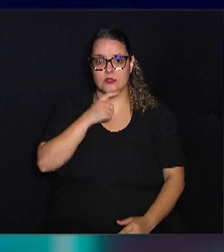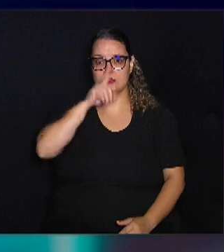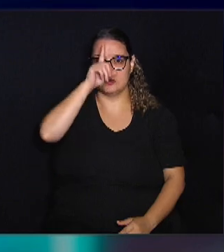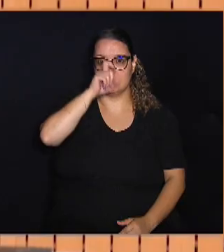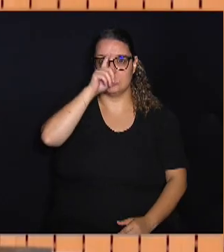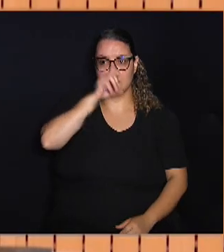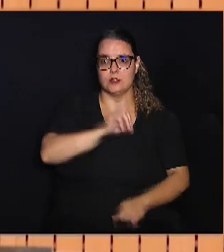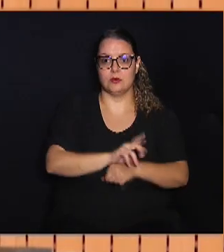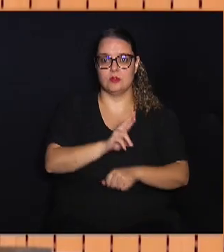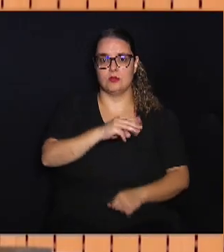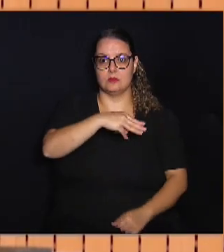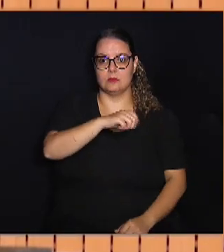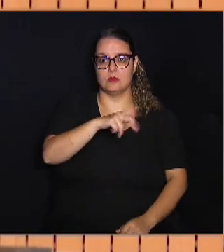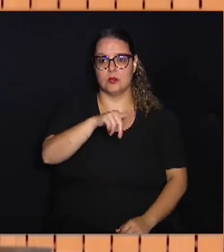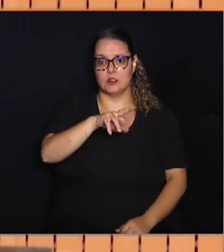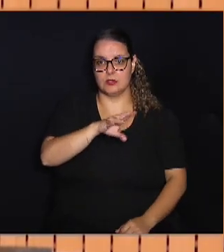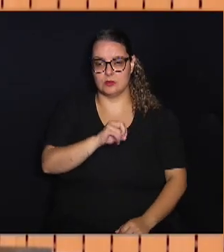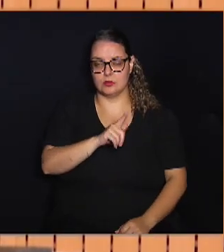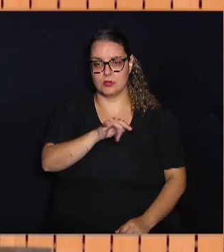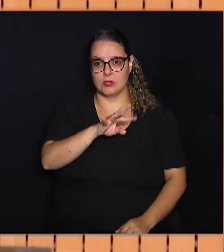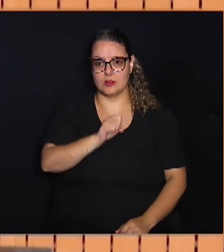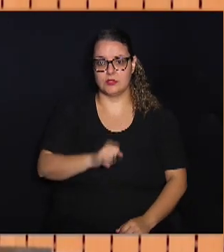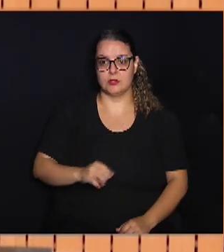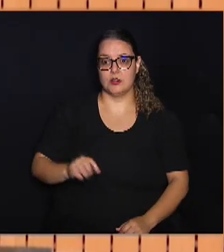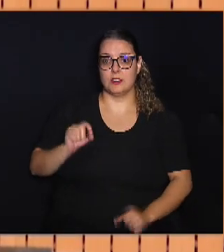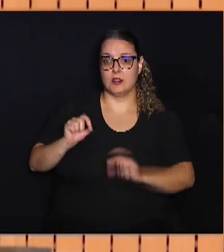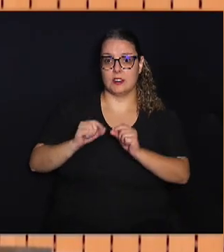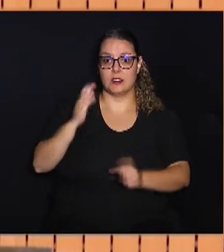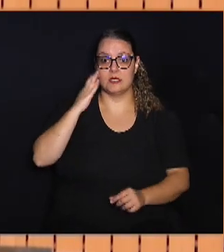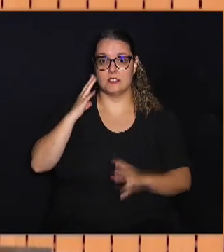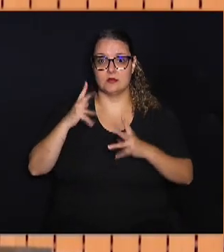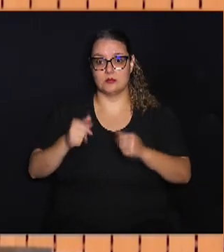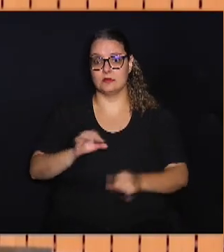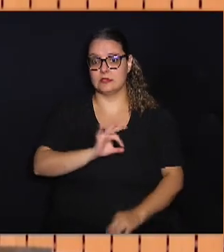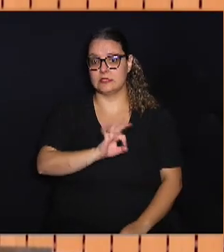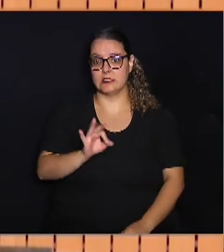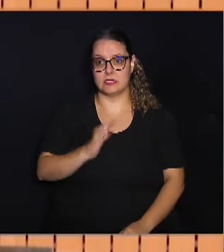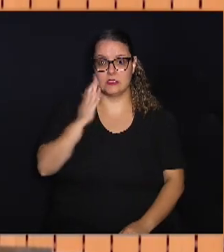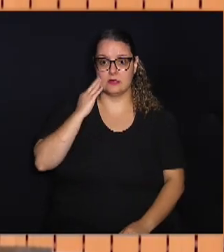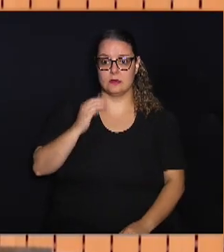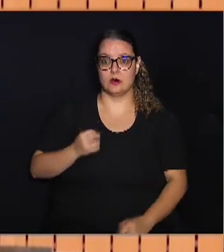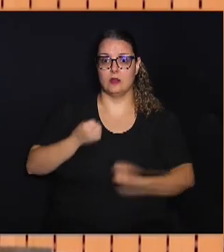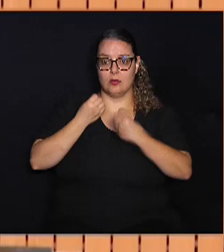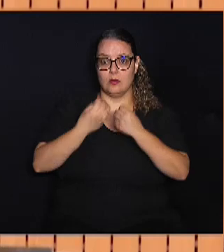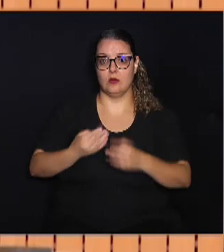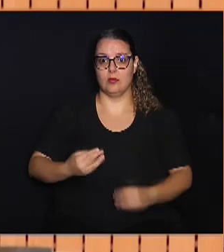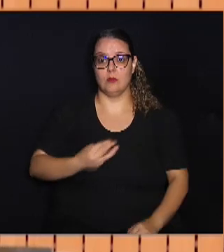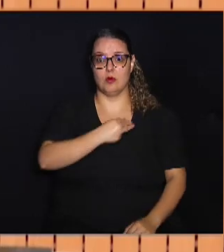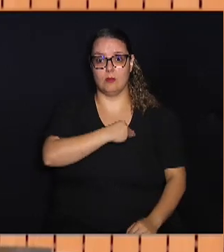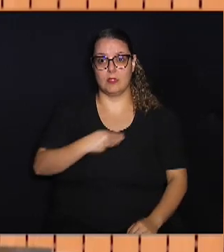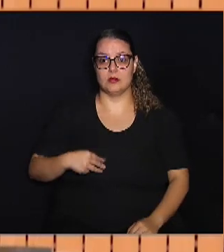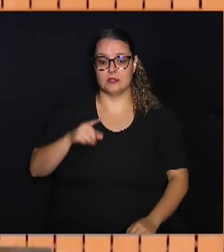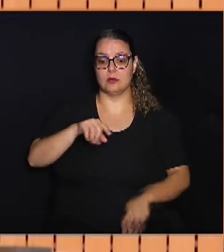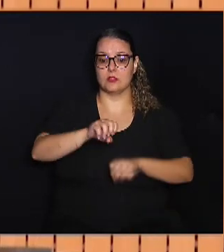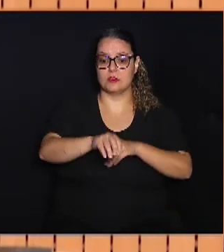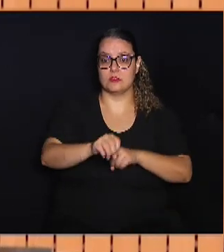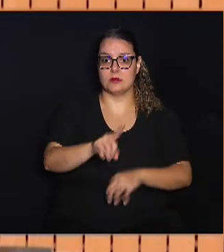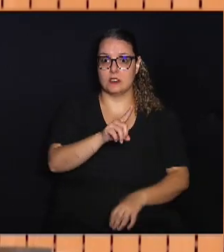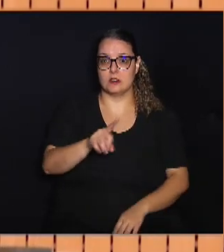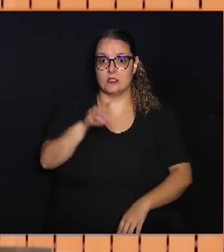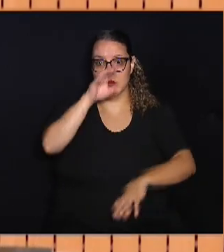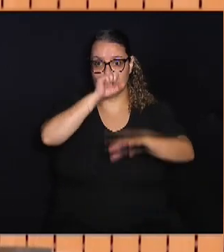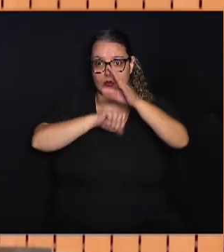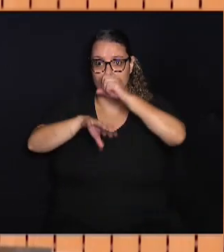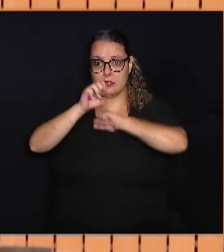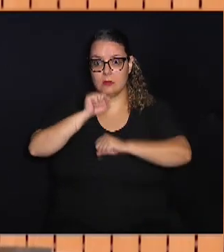Dr. Mário Gatti. Quem sabe tudo não sabe nada, e um bom mestre não é o que ensina, é o que aprende, né? Então, a gente entrou